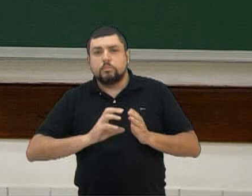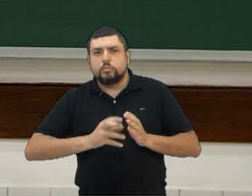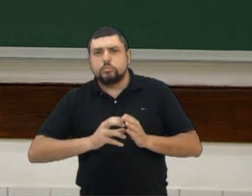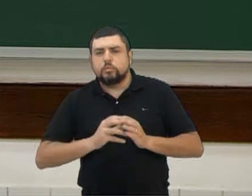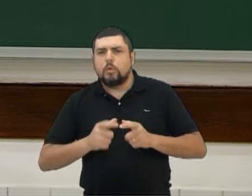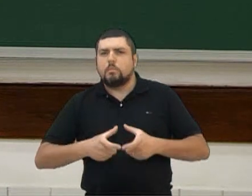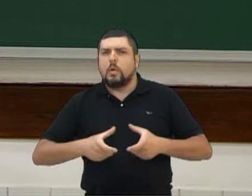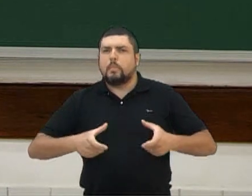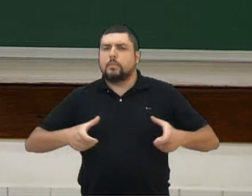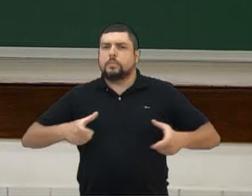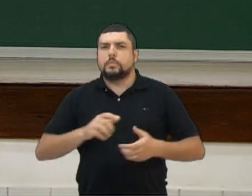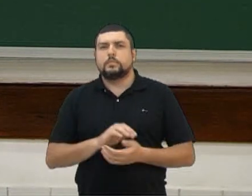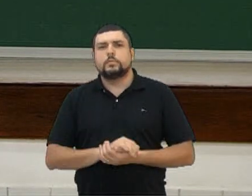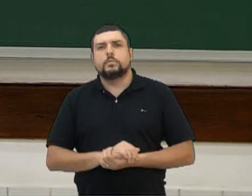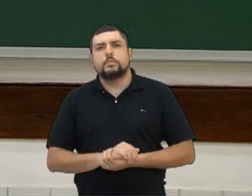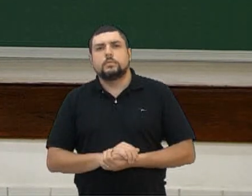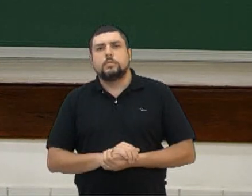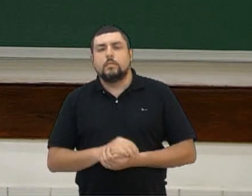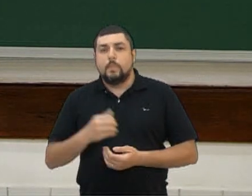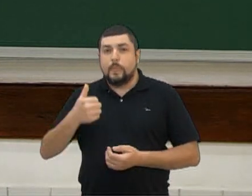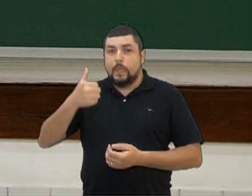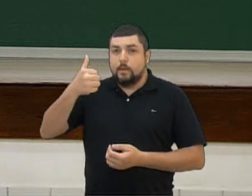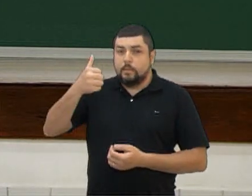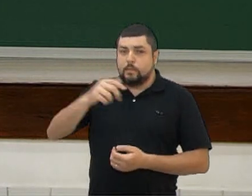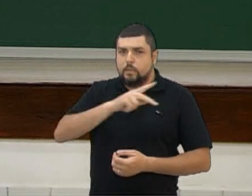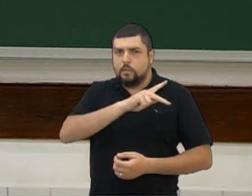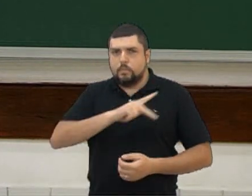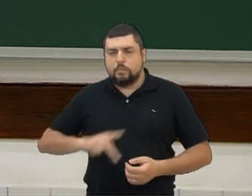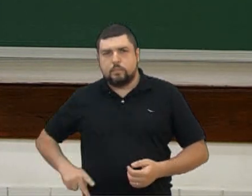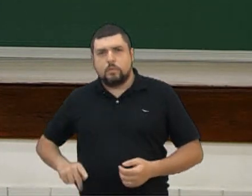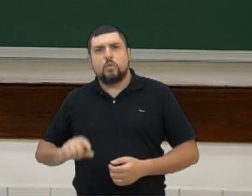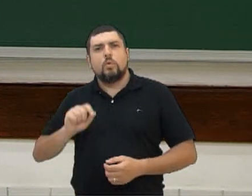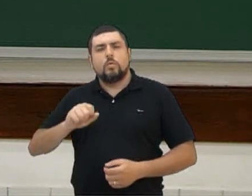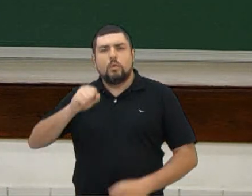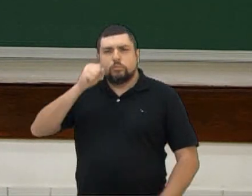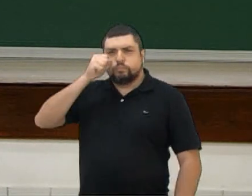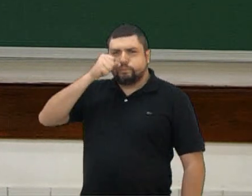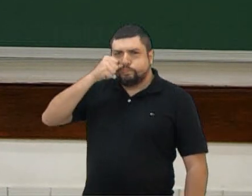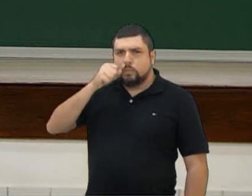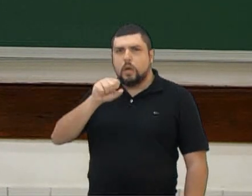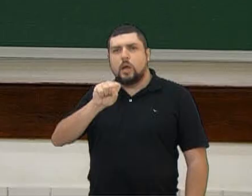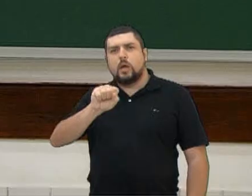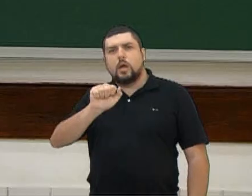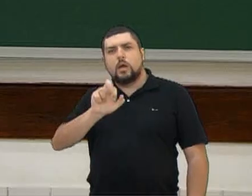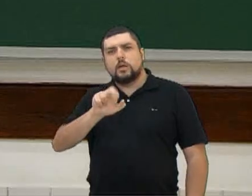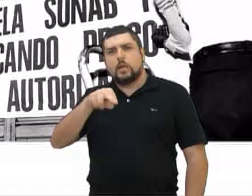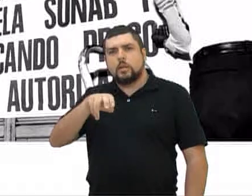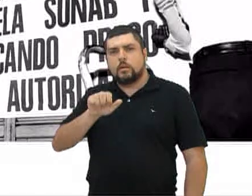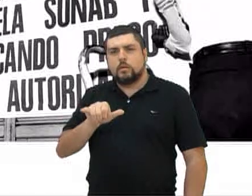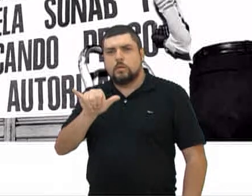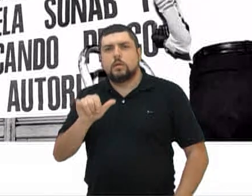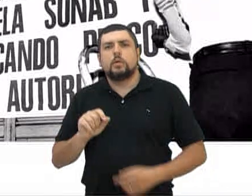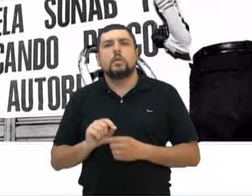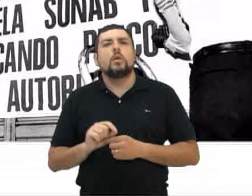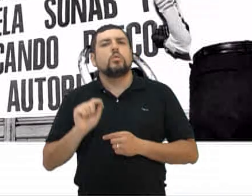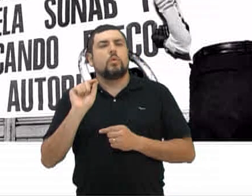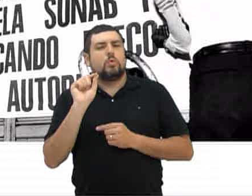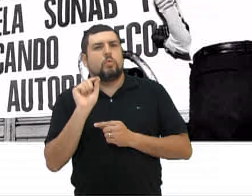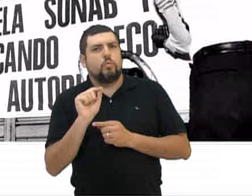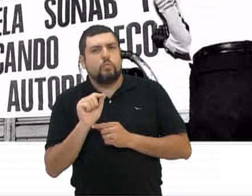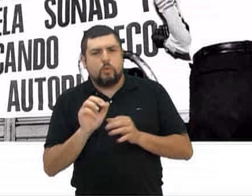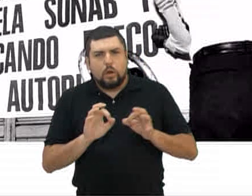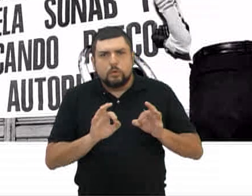políticos. Então, nosso primeiro presidente é o José Sarney, e o governo Sarney ele é marcado por planos para